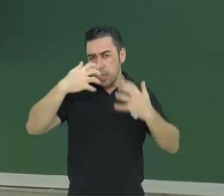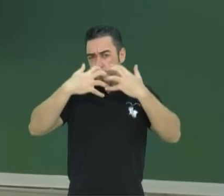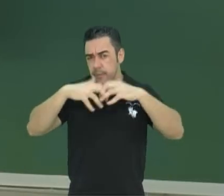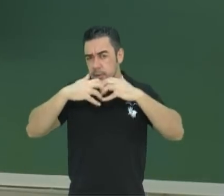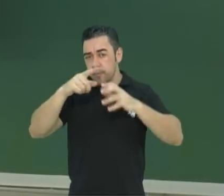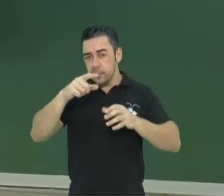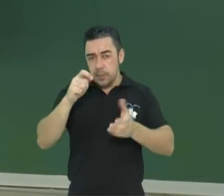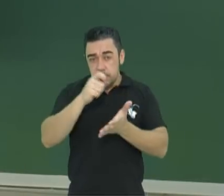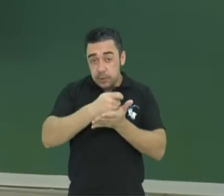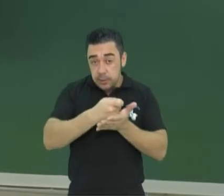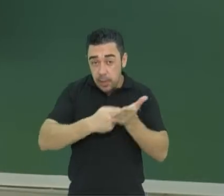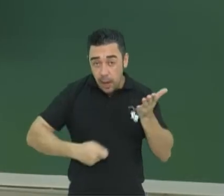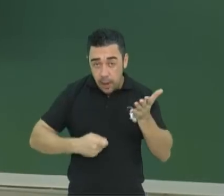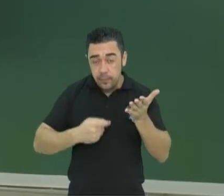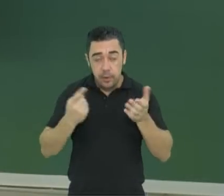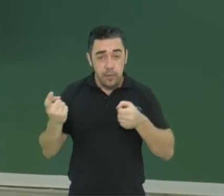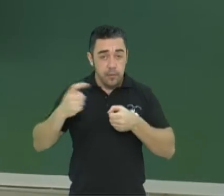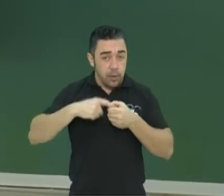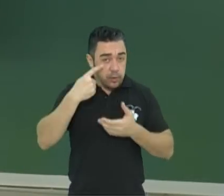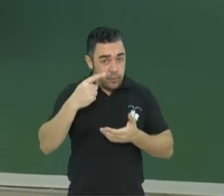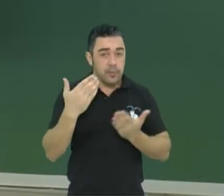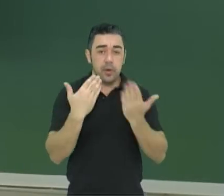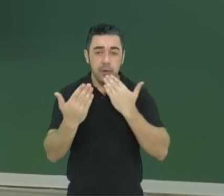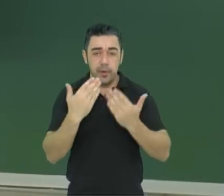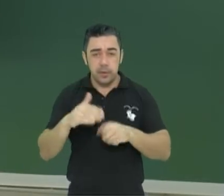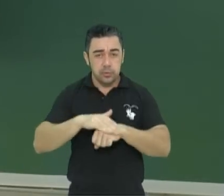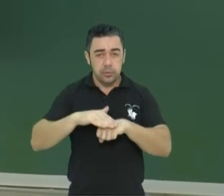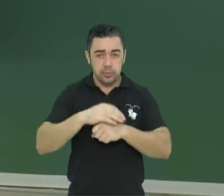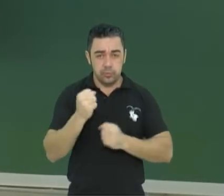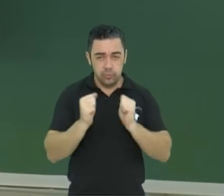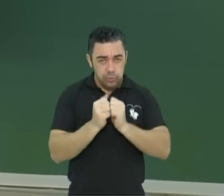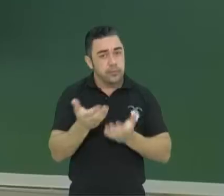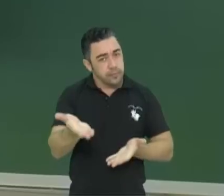sua conclusão e no retorno a gente faz esse debate juntos, tudo bem? Vamos lá, pessoal!